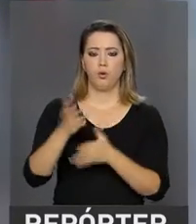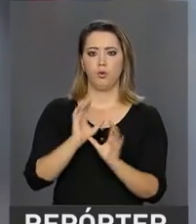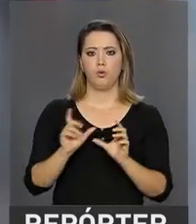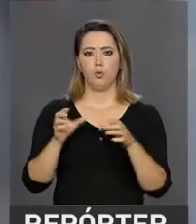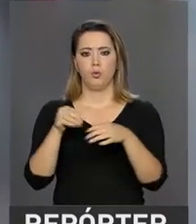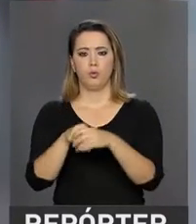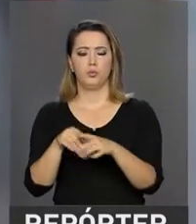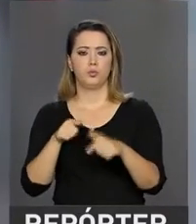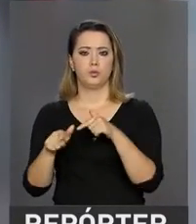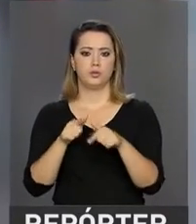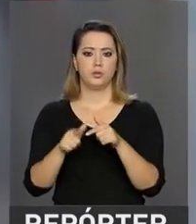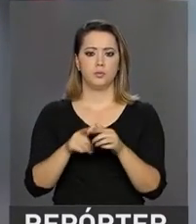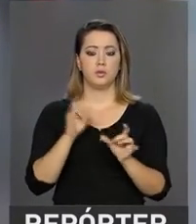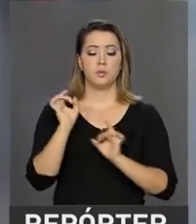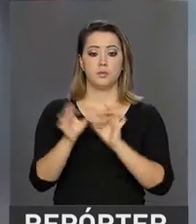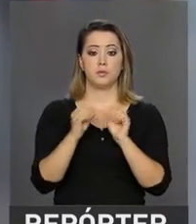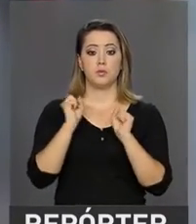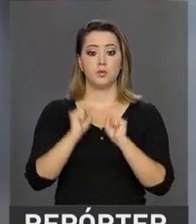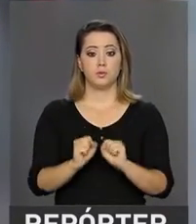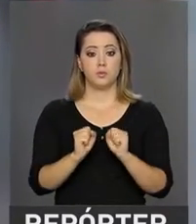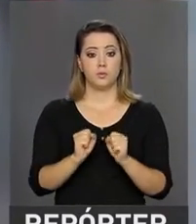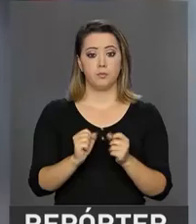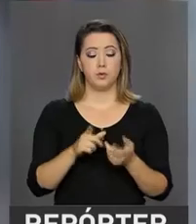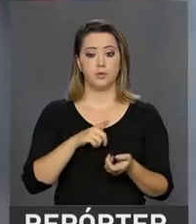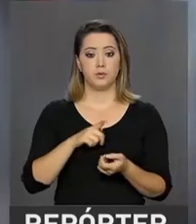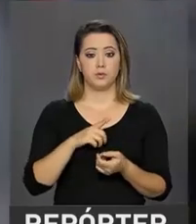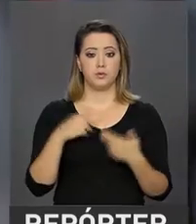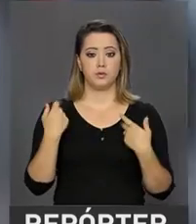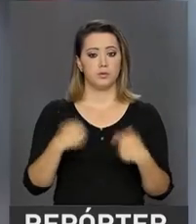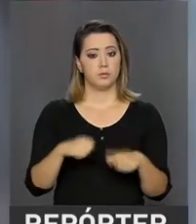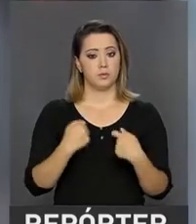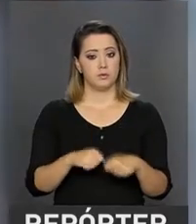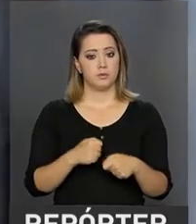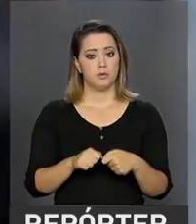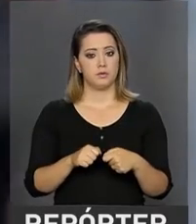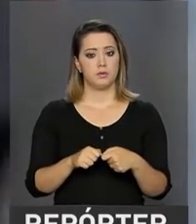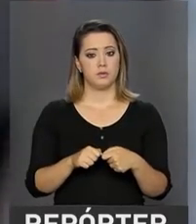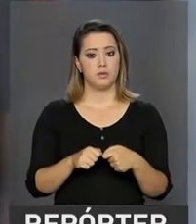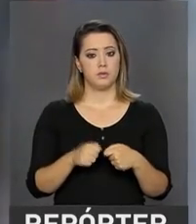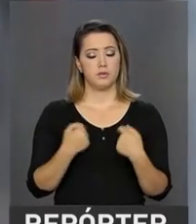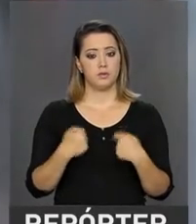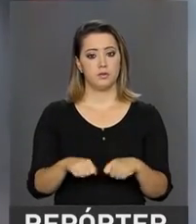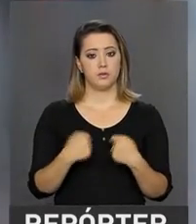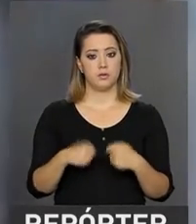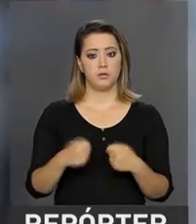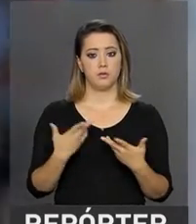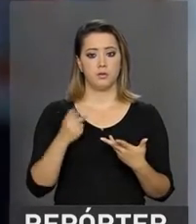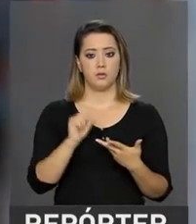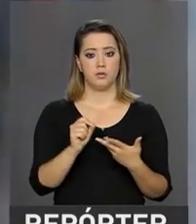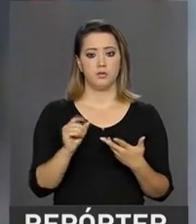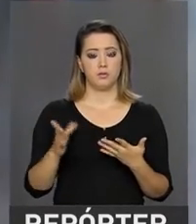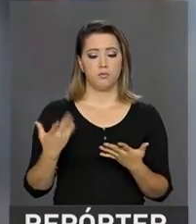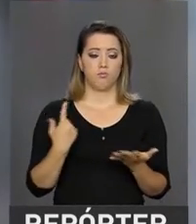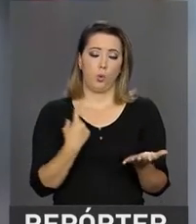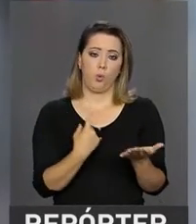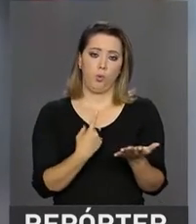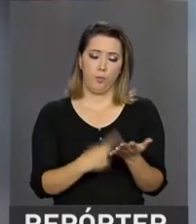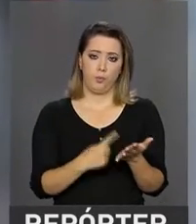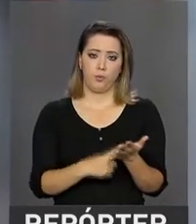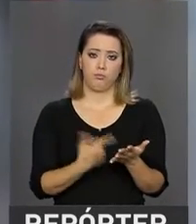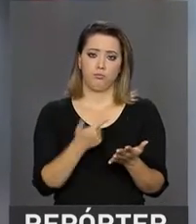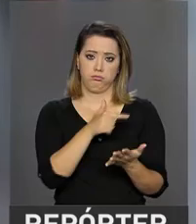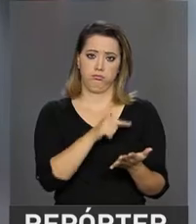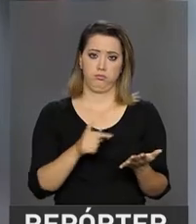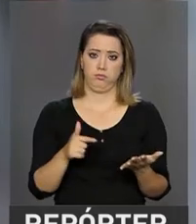especialmente daqueles que podem ter necessidades que poderão ser acolhidas com a redução